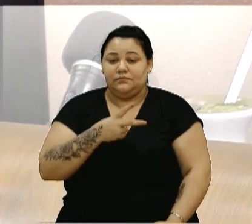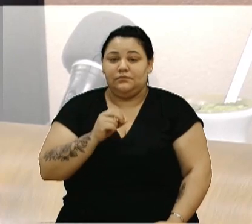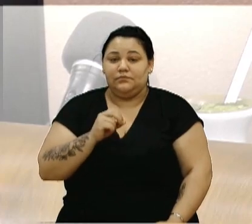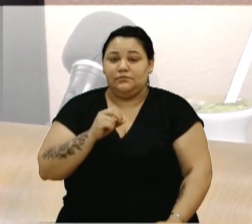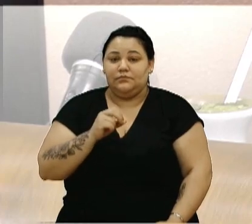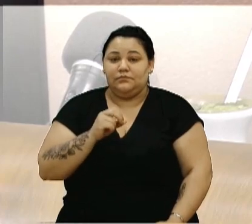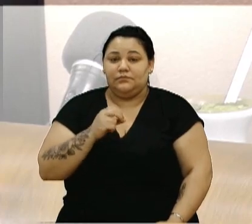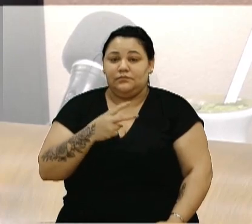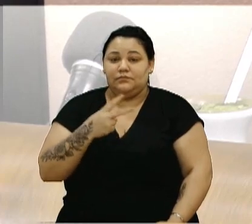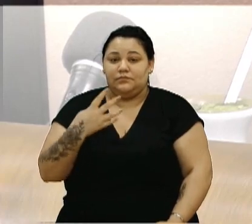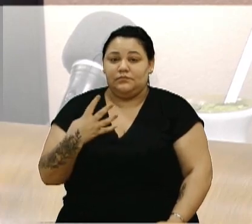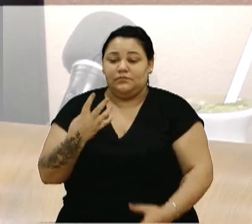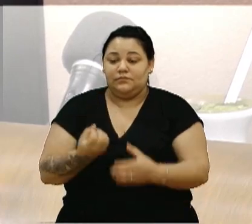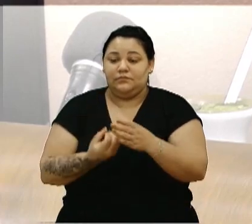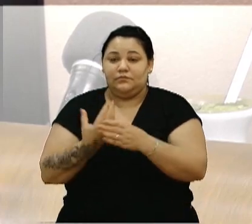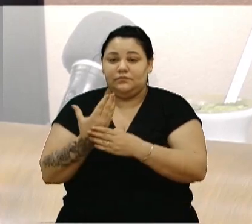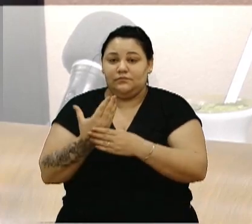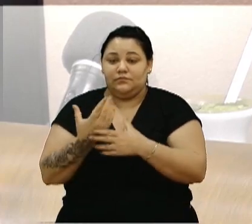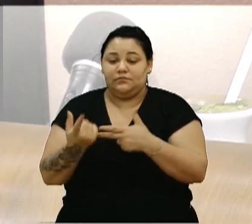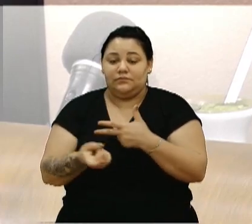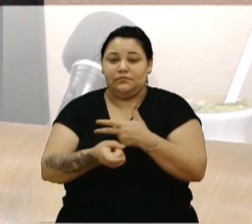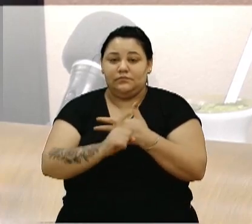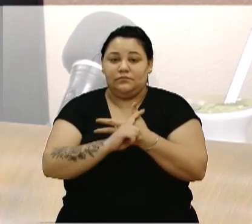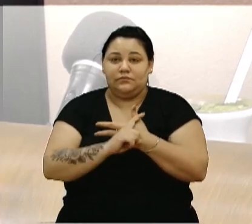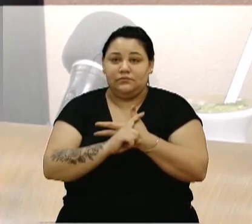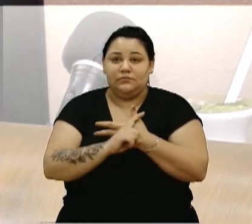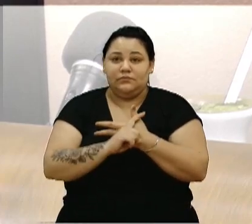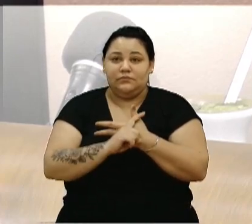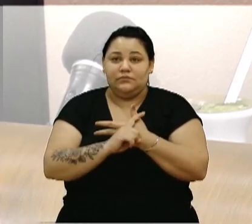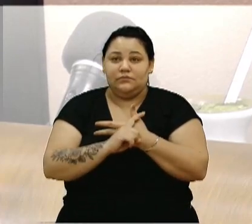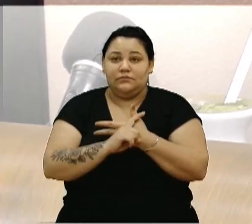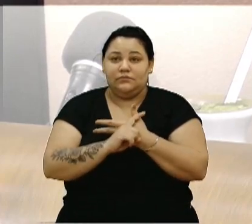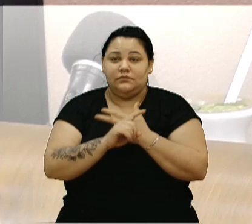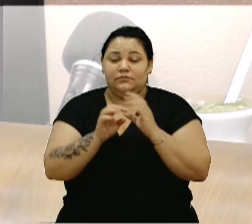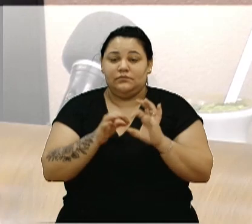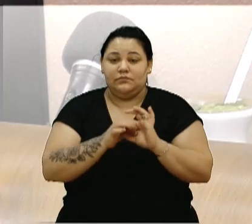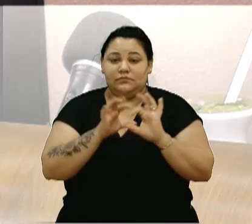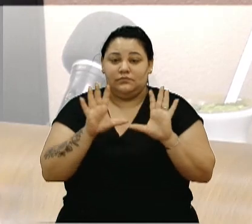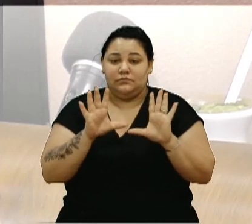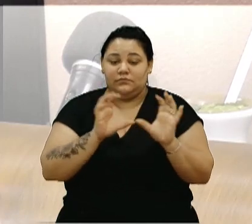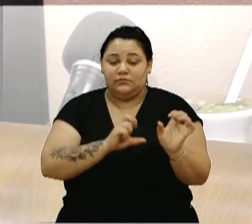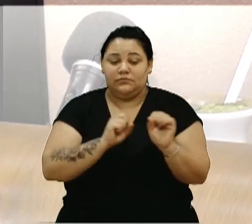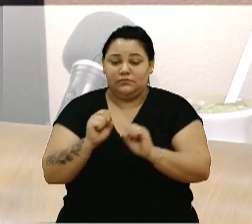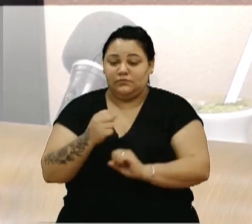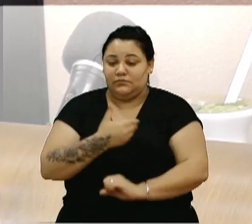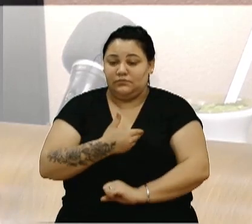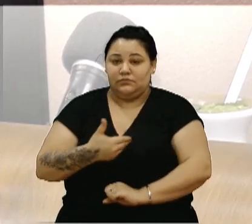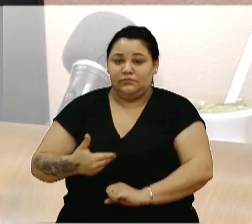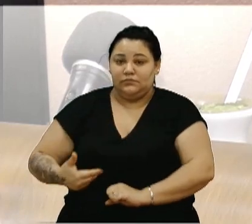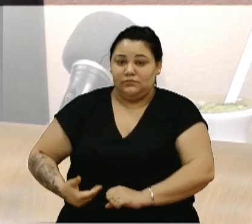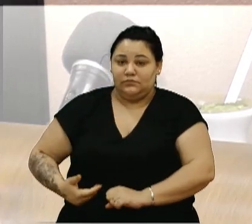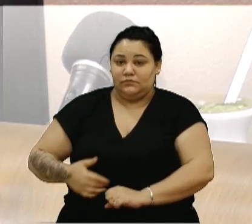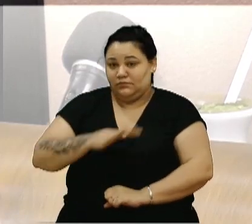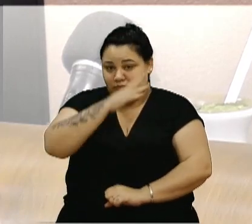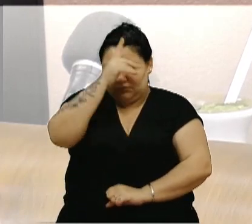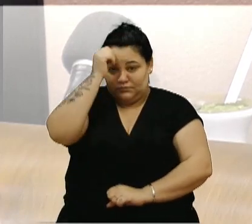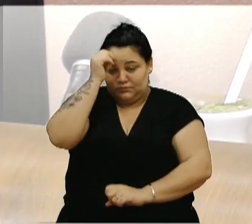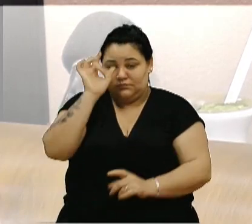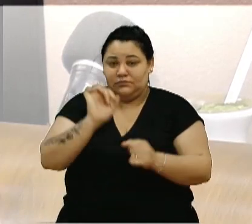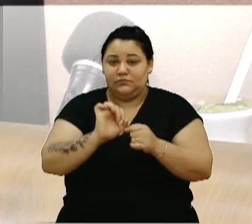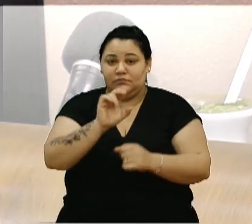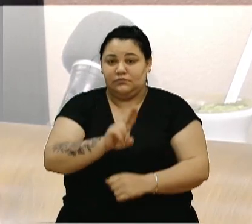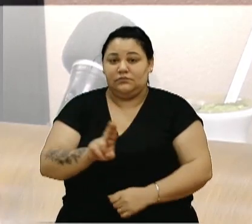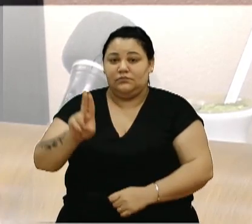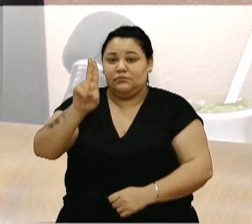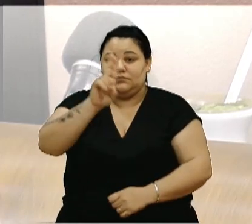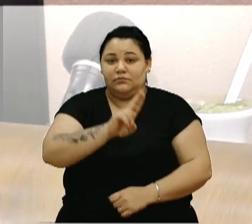207/2024, de autoria do Poder Executivo, que autoriza o Poder Público Municipal a realizar a cessão de uso de